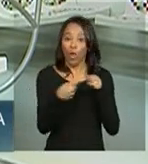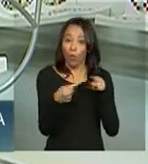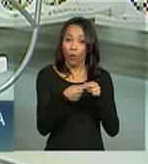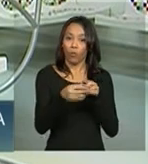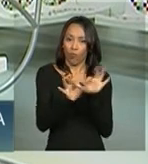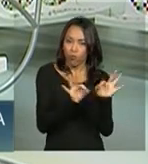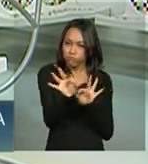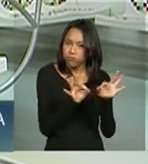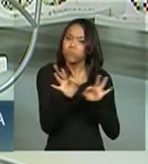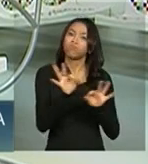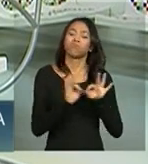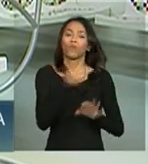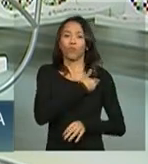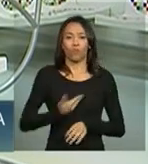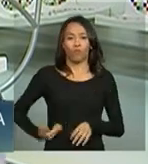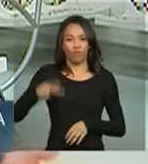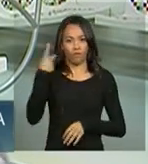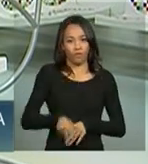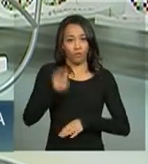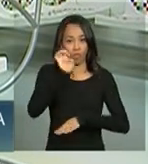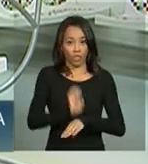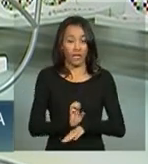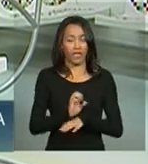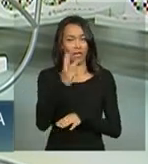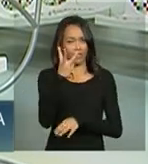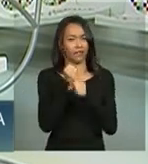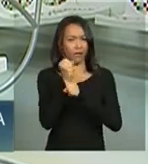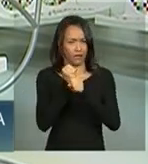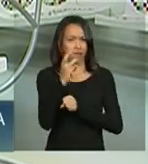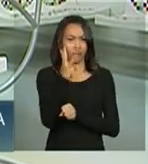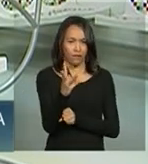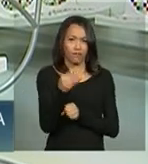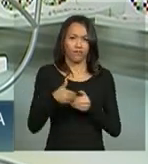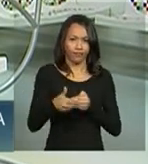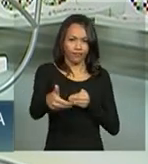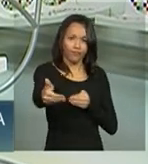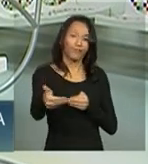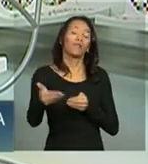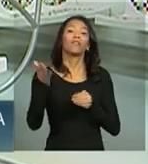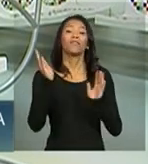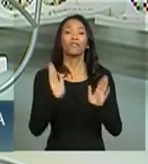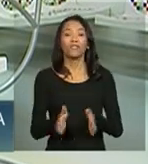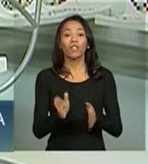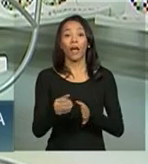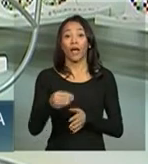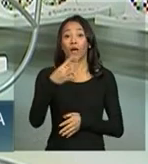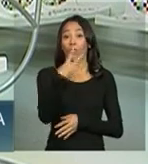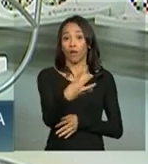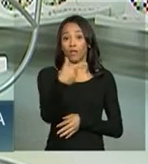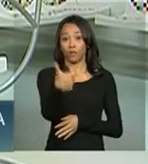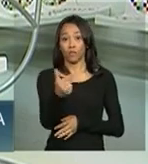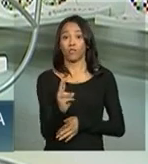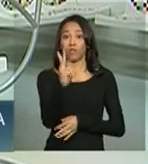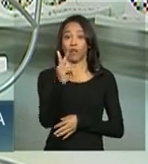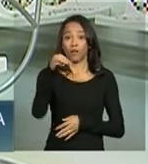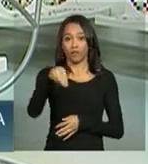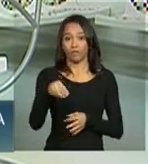do governo do estado, daqui a 3 anos, o metrô de Salvador deve chegar a 42 quilômetros.